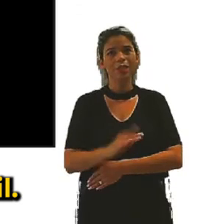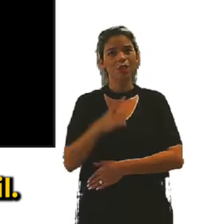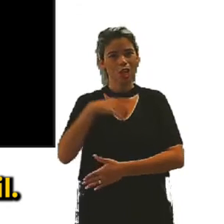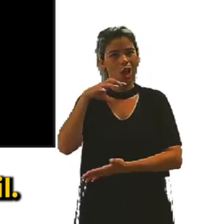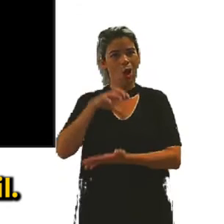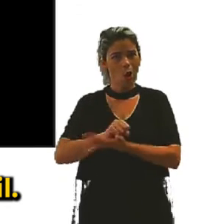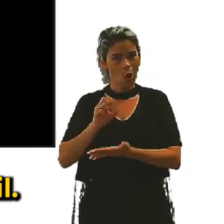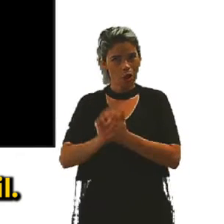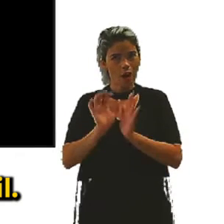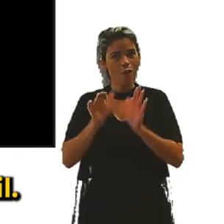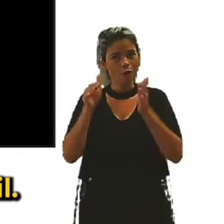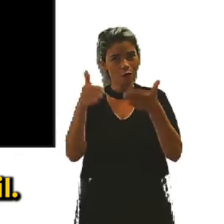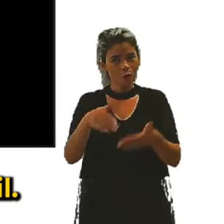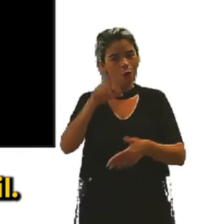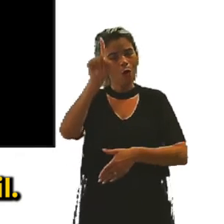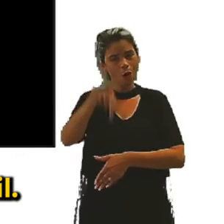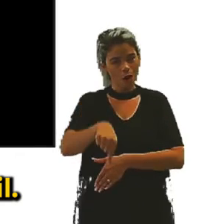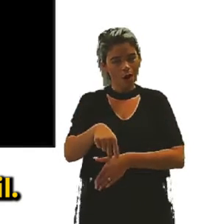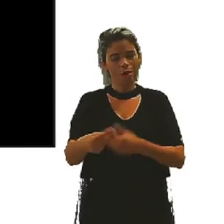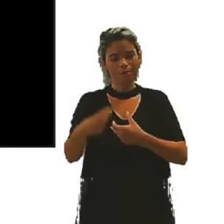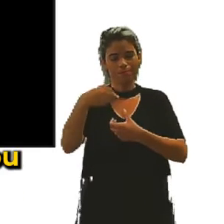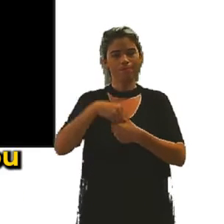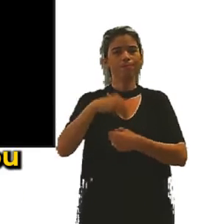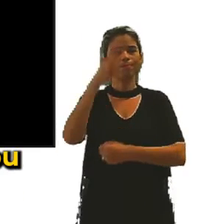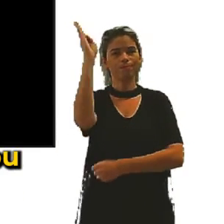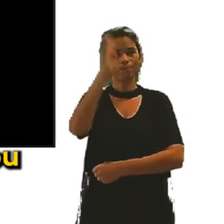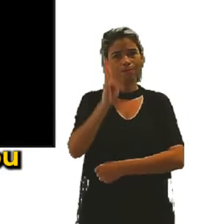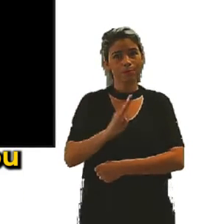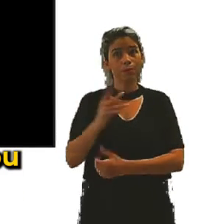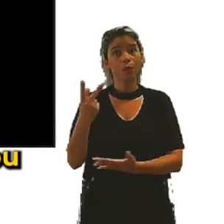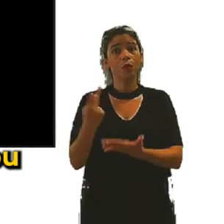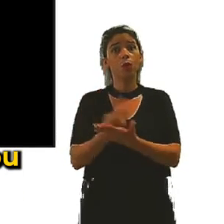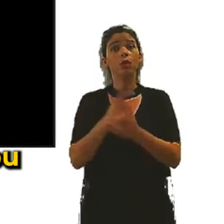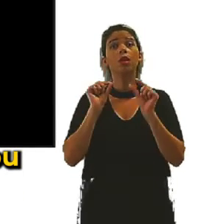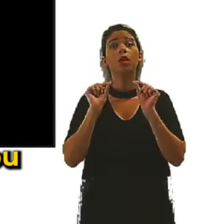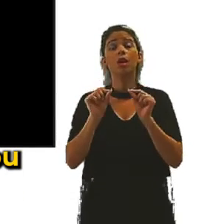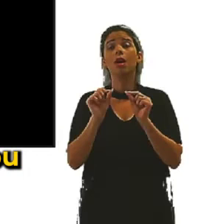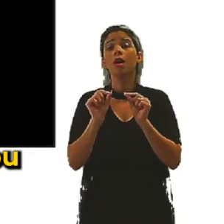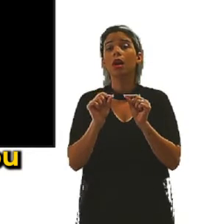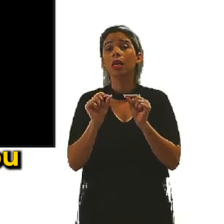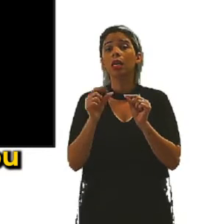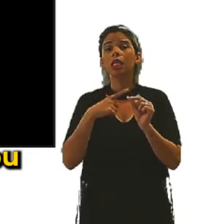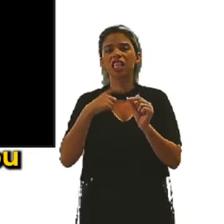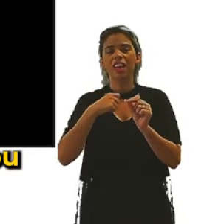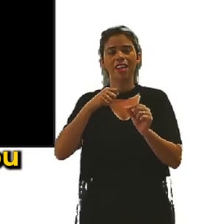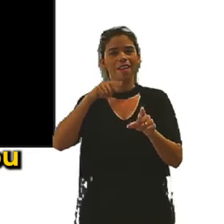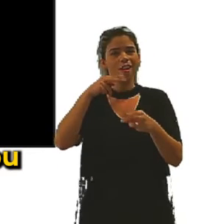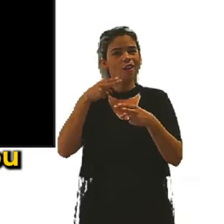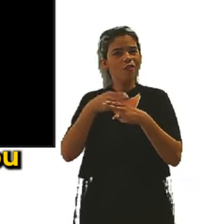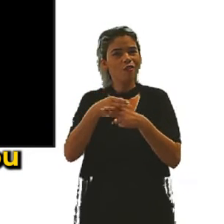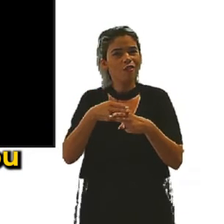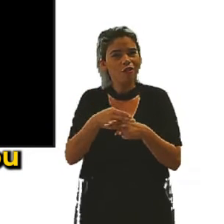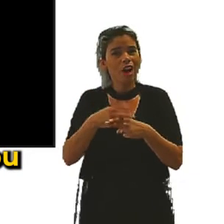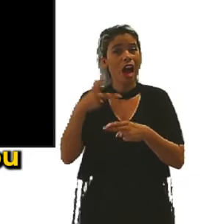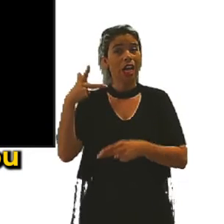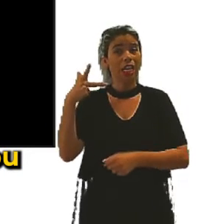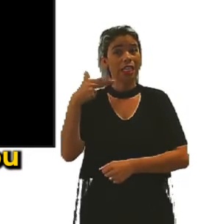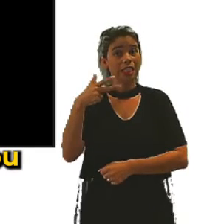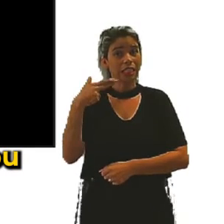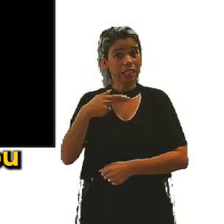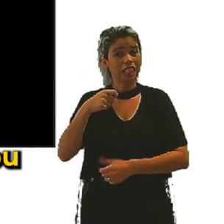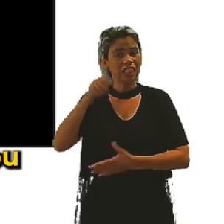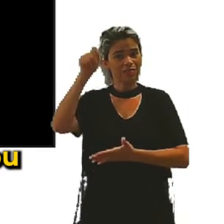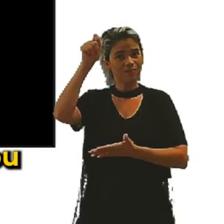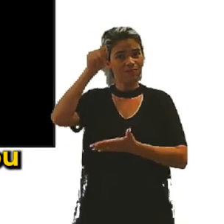eu enfatizo, são do Brasil, elas foram provocadas, então, por facas, tesouras,